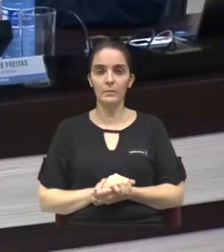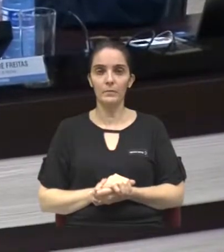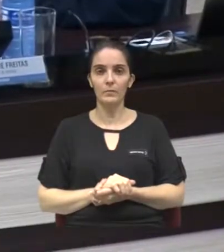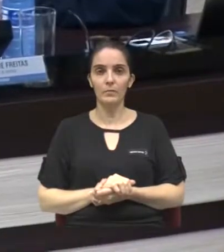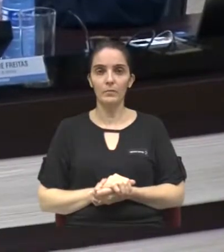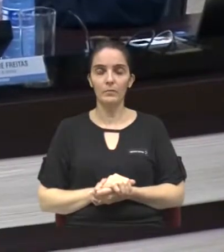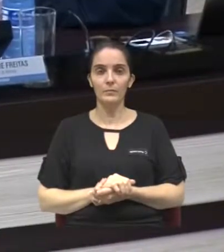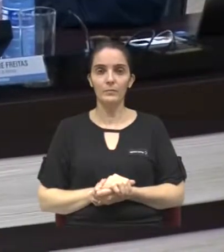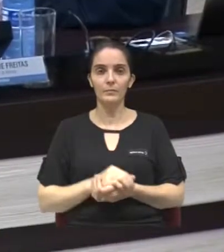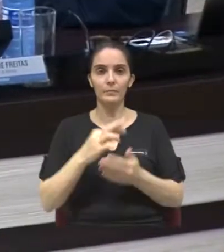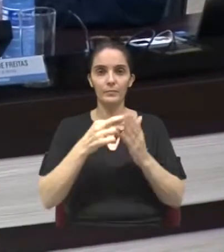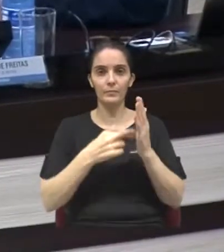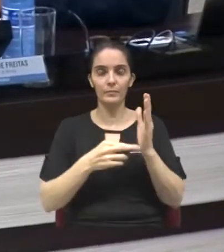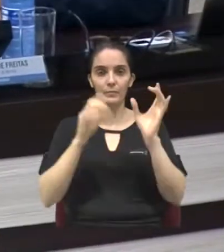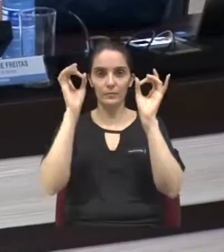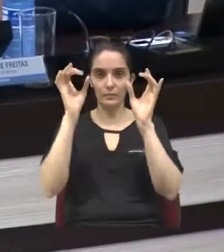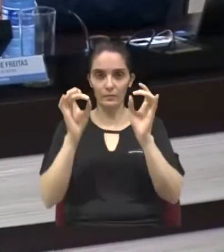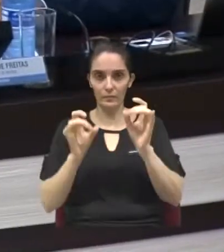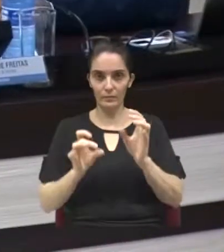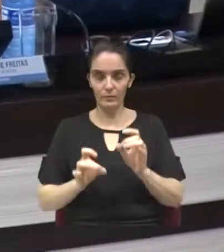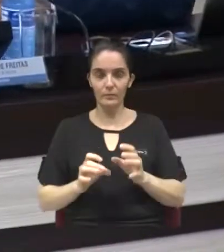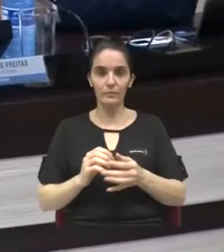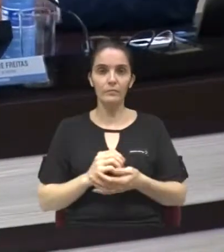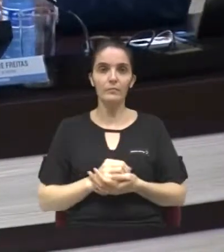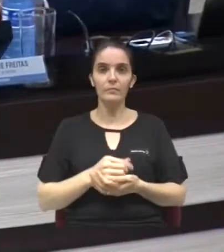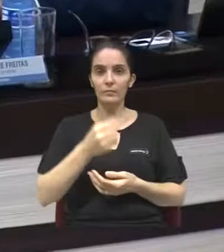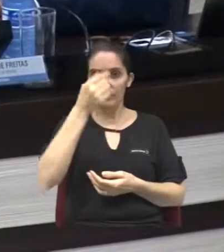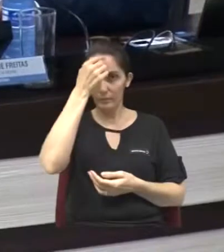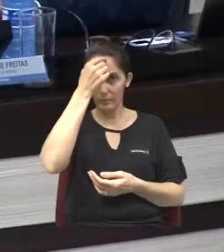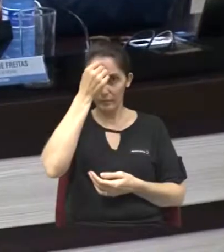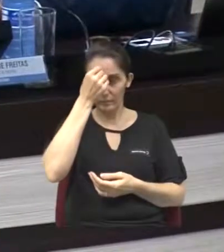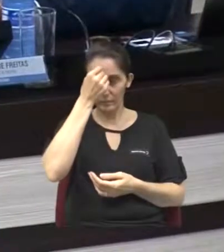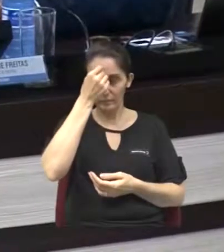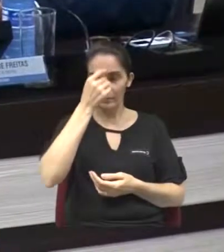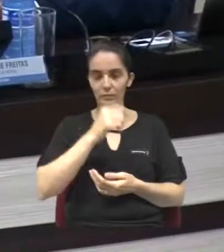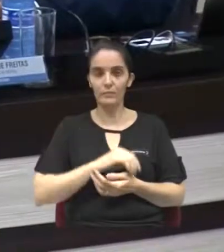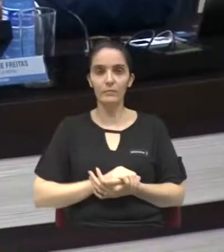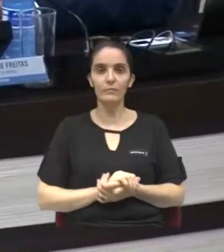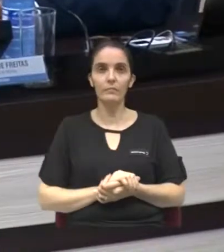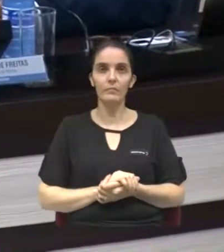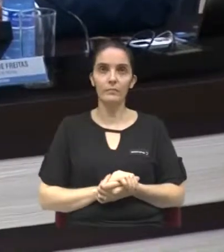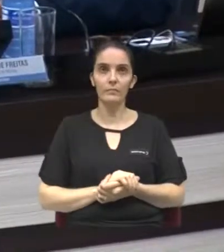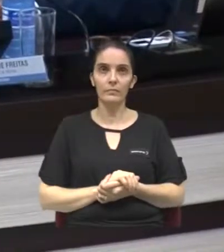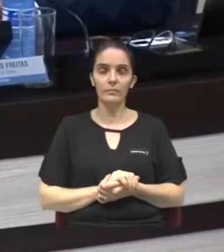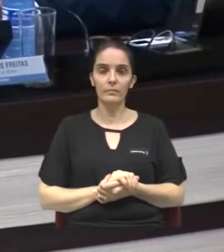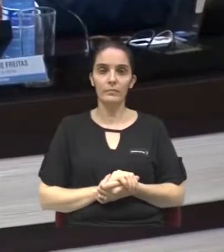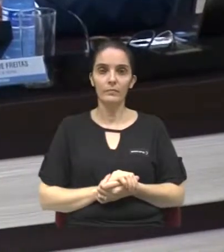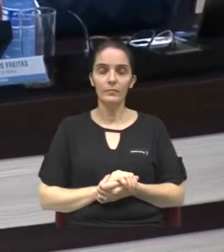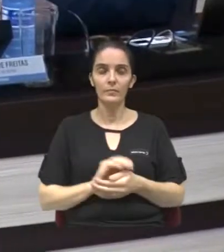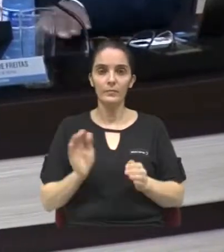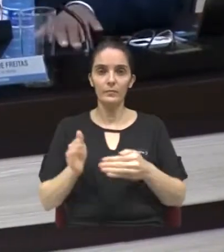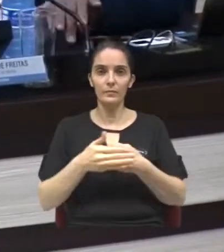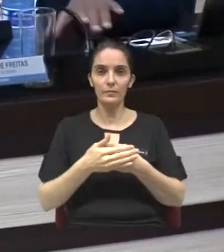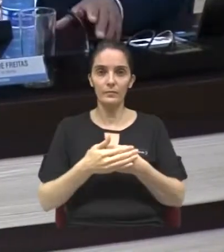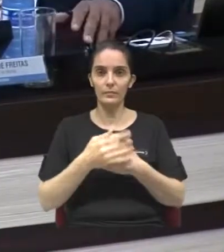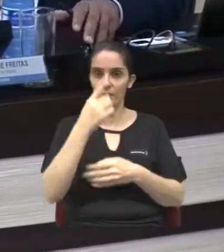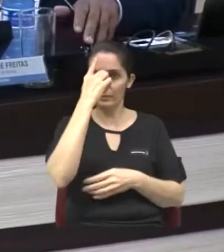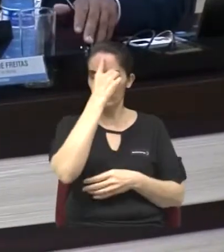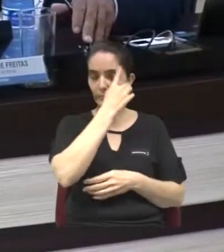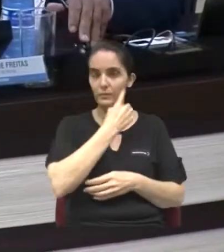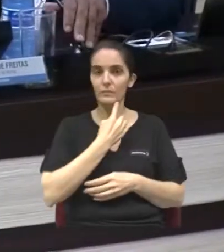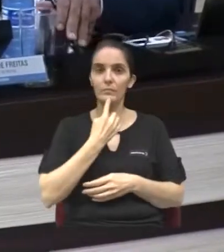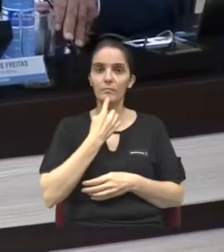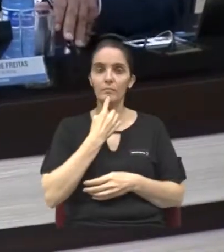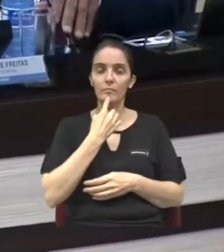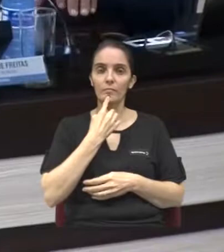No meio, o relator especial, o nobre vereador, Dr. Rafael Camargo. E a sessão está suspensa por 30 minutos